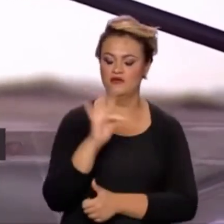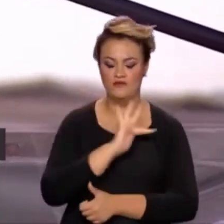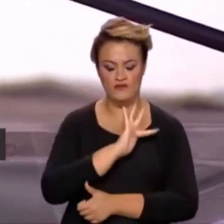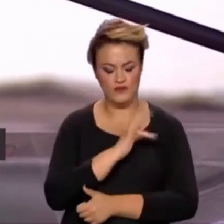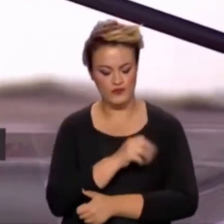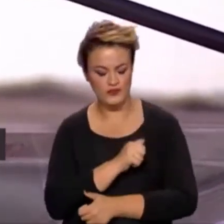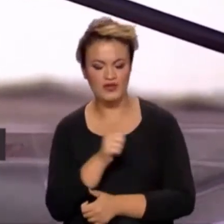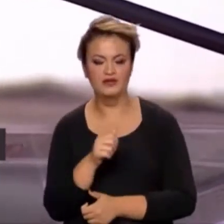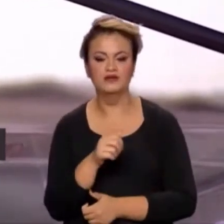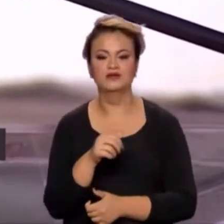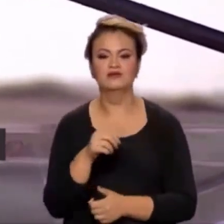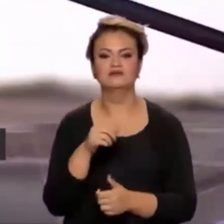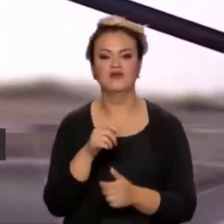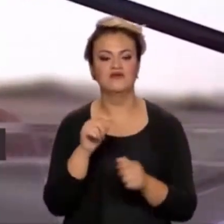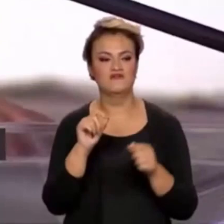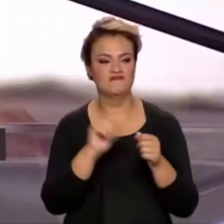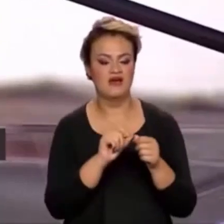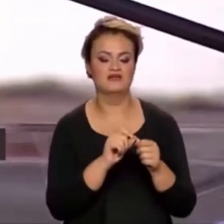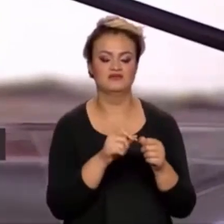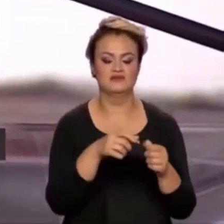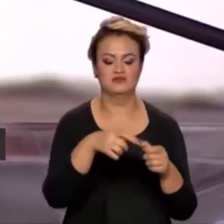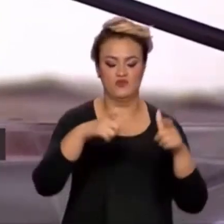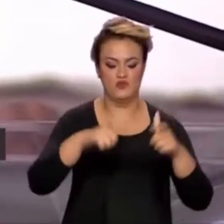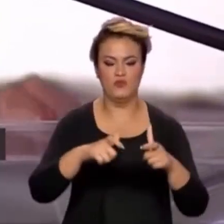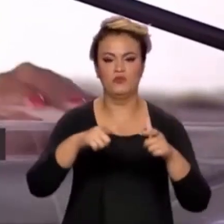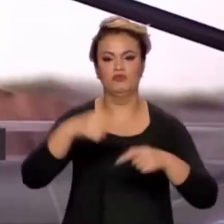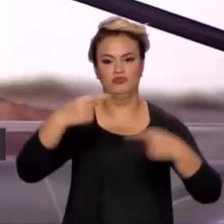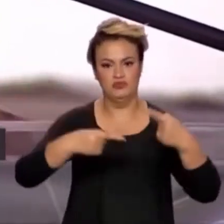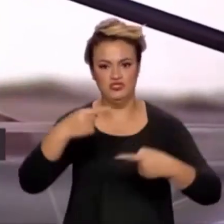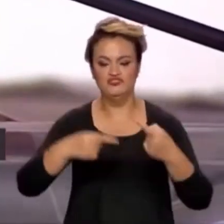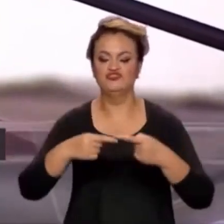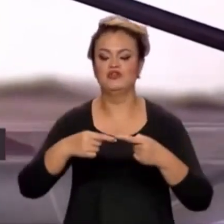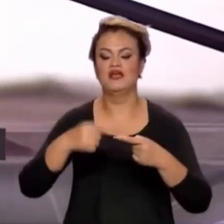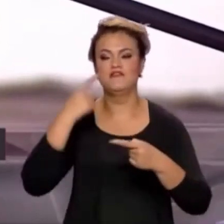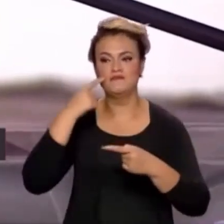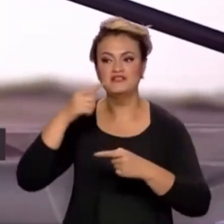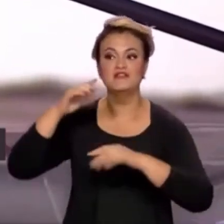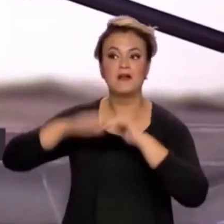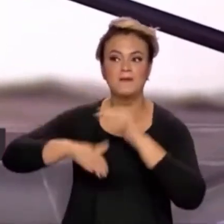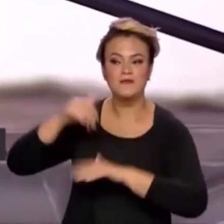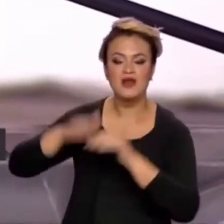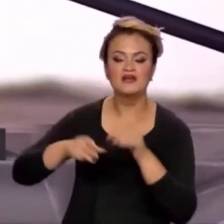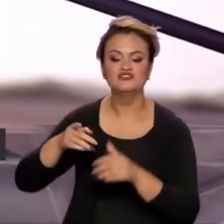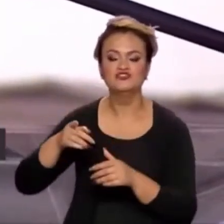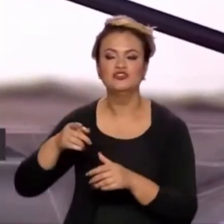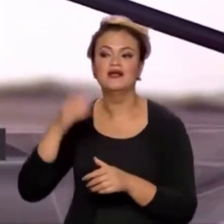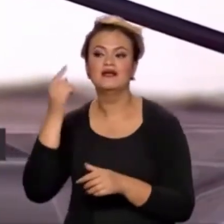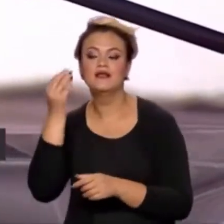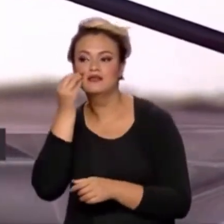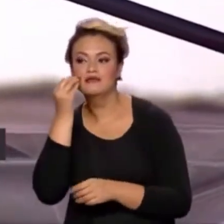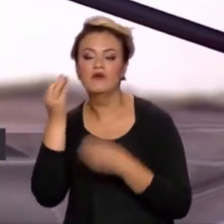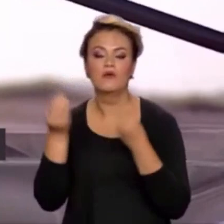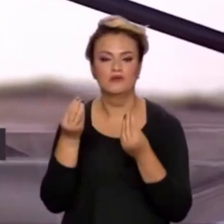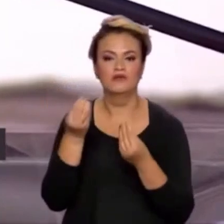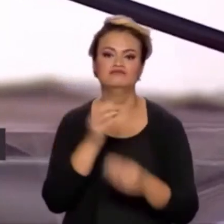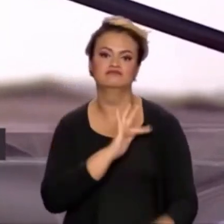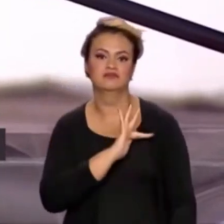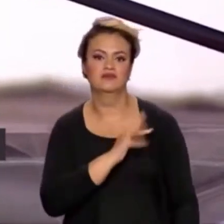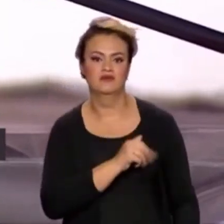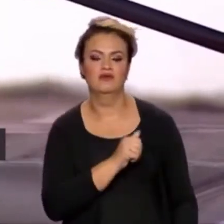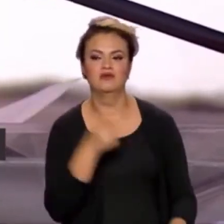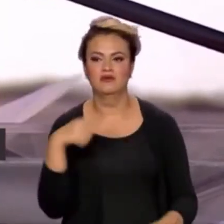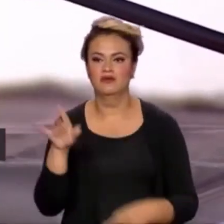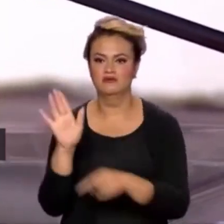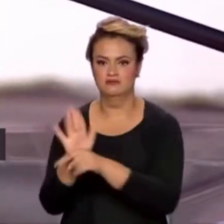que executa a política, é o órgão que chega na ponta, nas aldeias. A FUNAI precisa ser